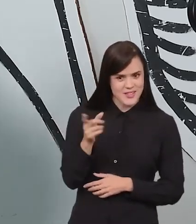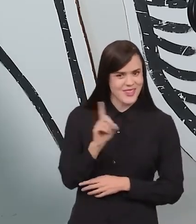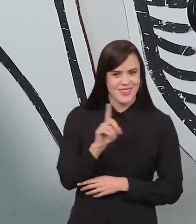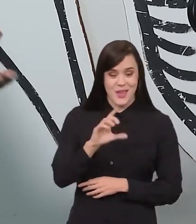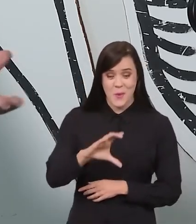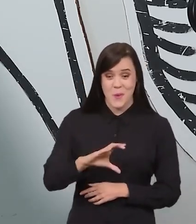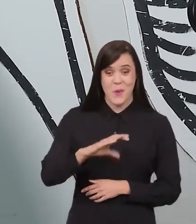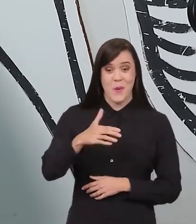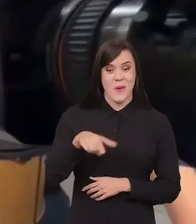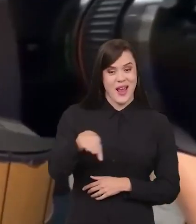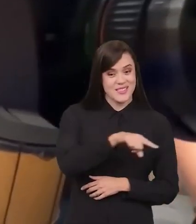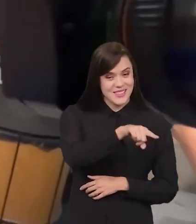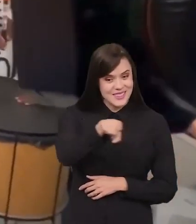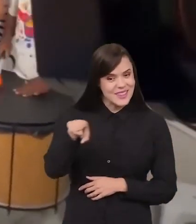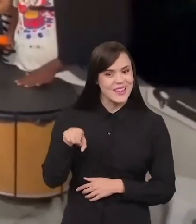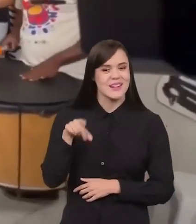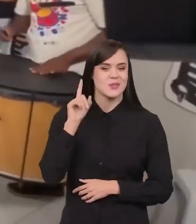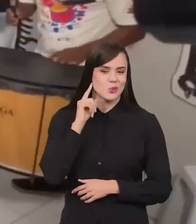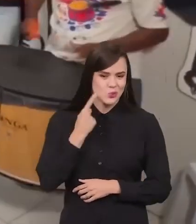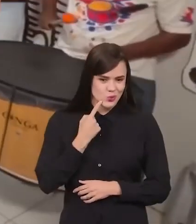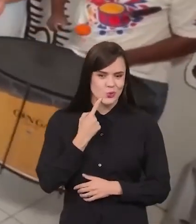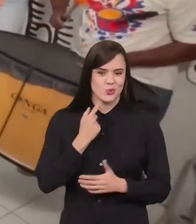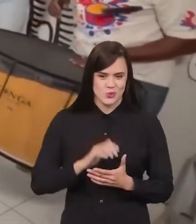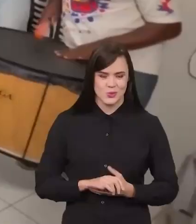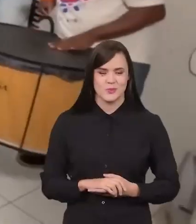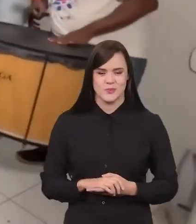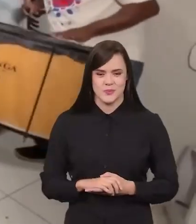coragem foi total deles, né?